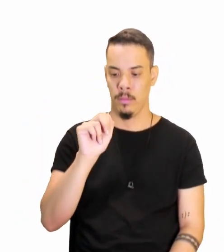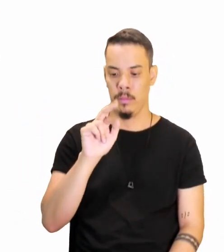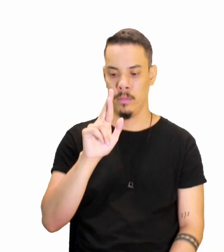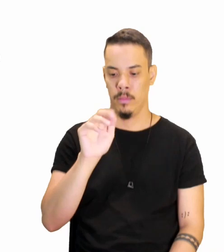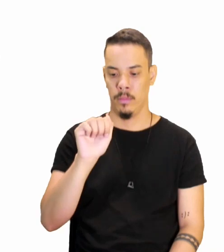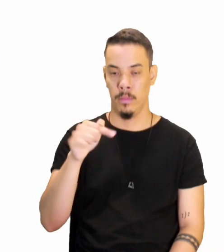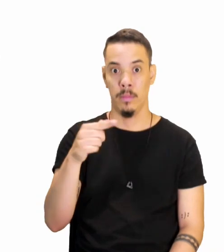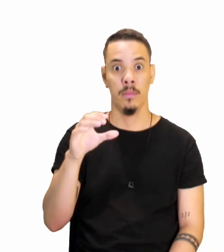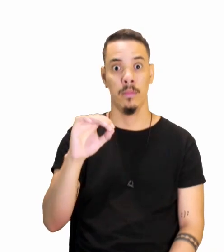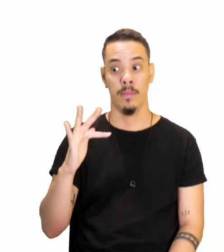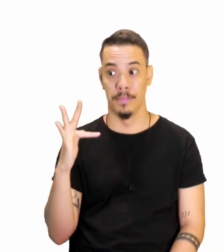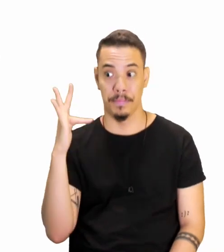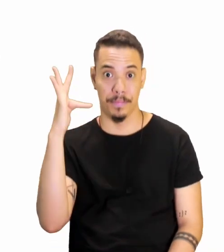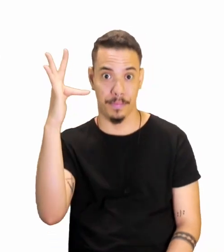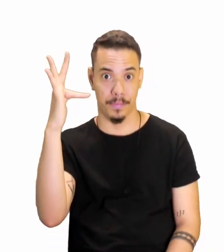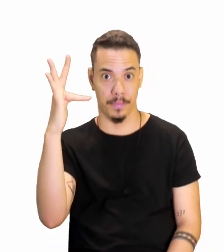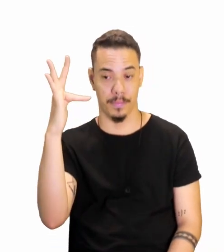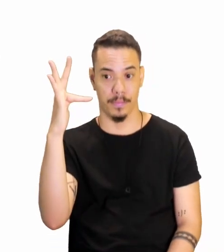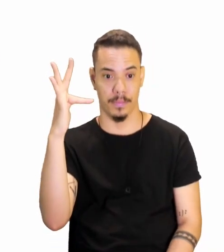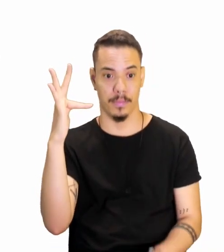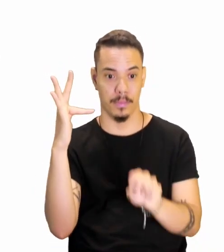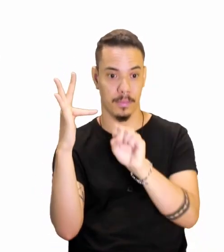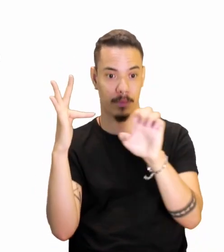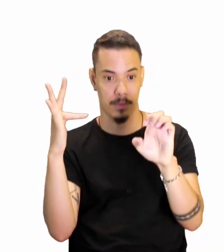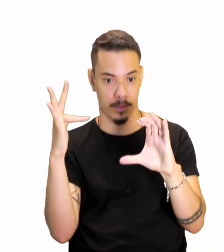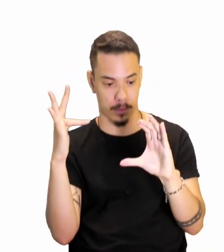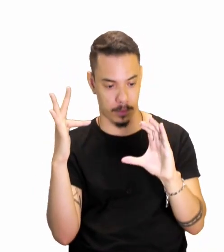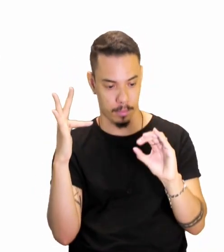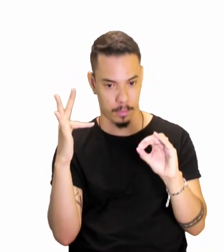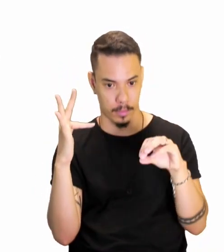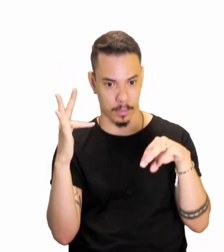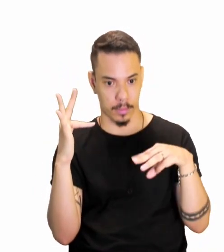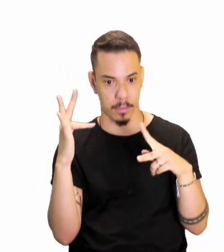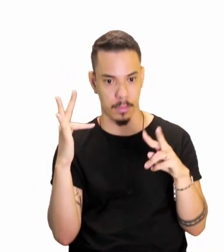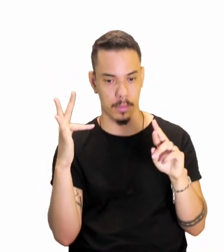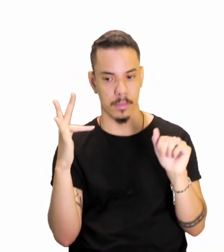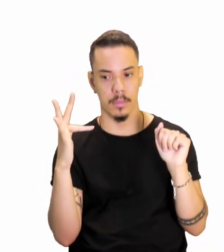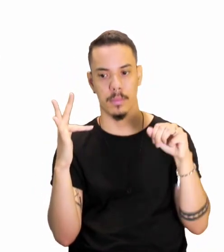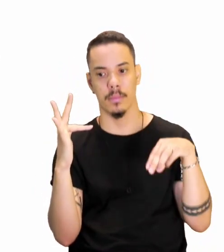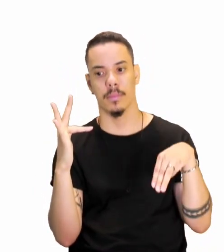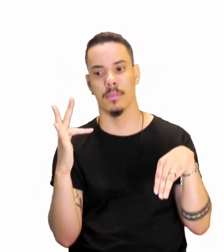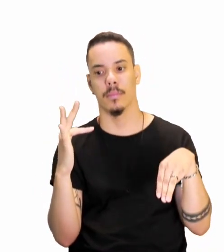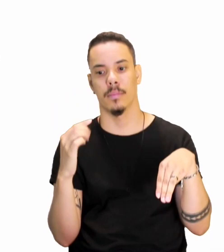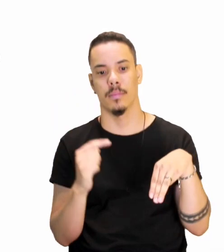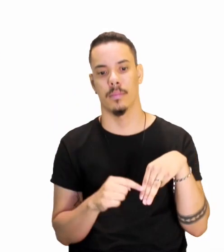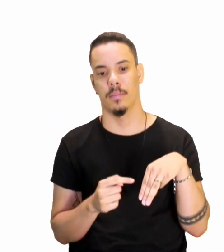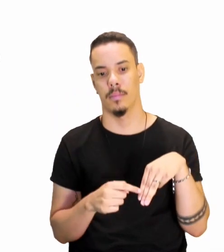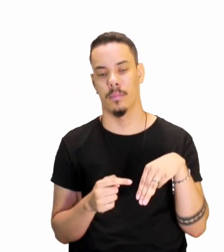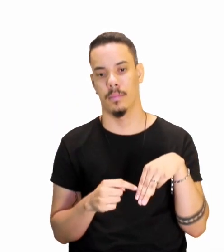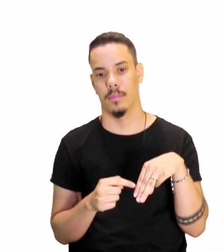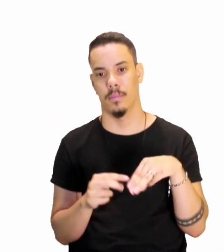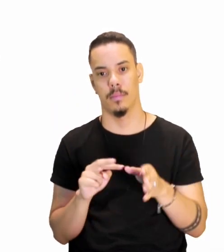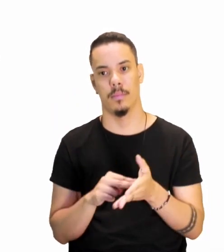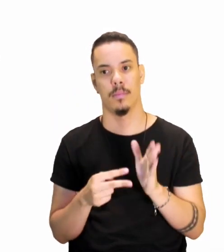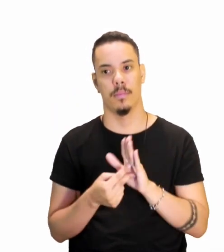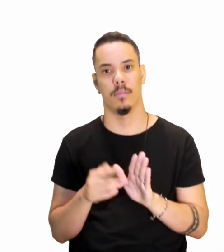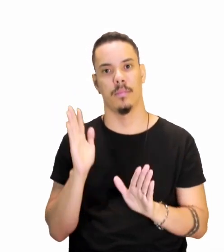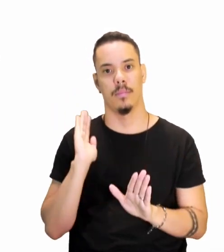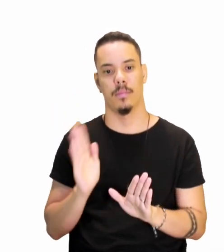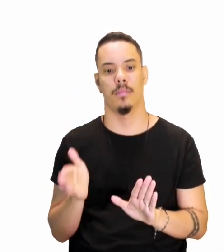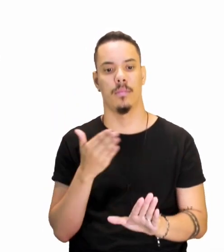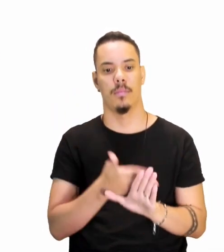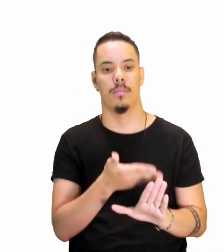futuro ainda vai acontecer. Quando fala compram com M, assim, com esse anzinho com M,